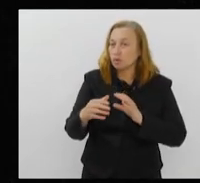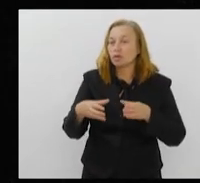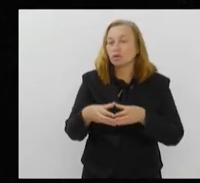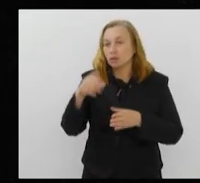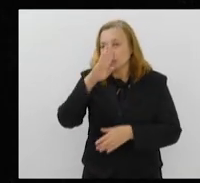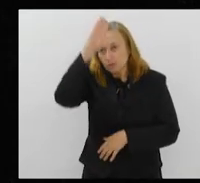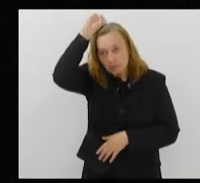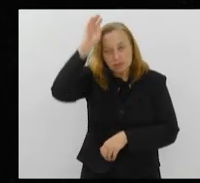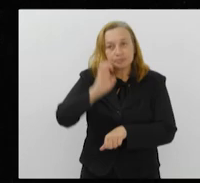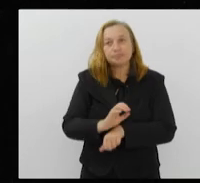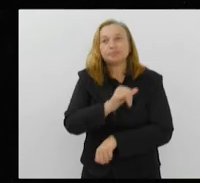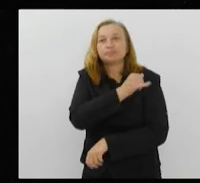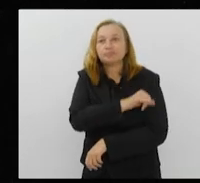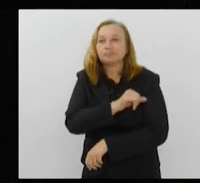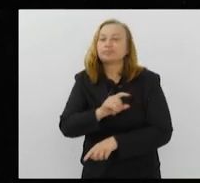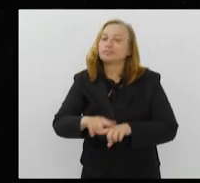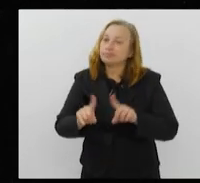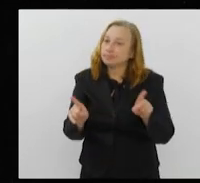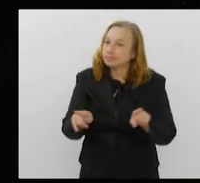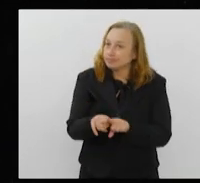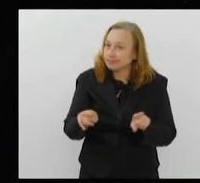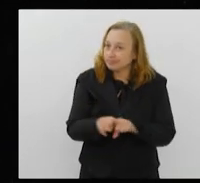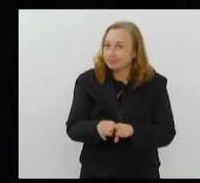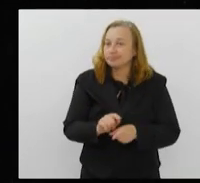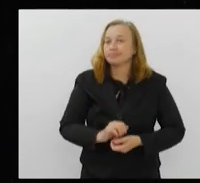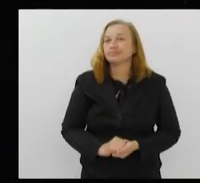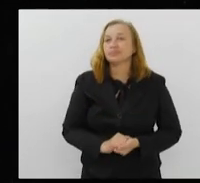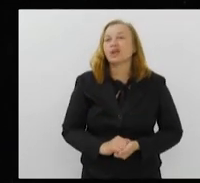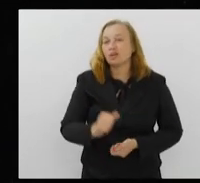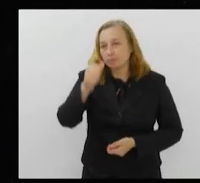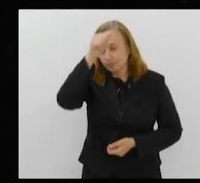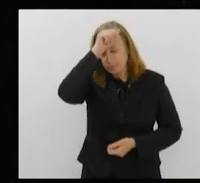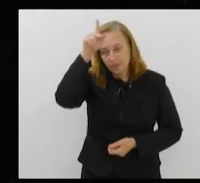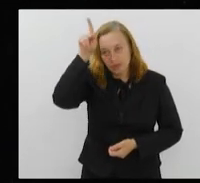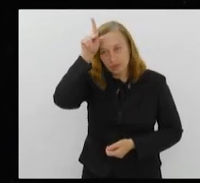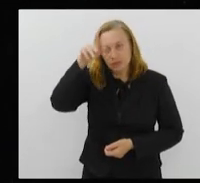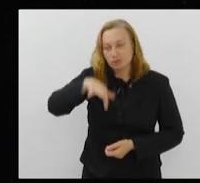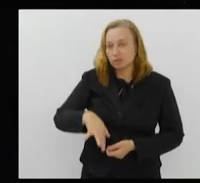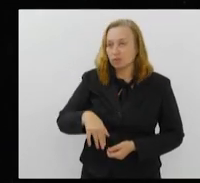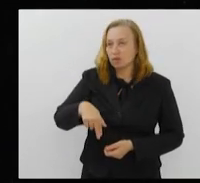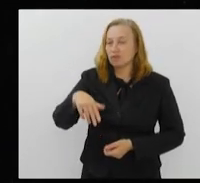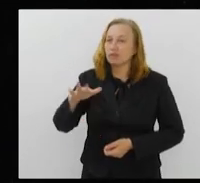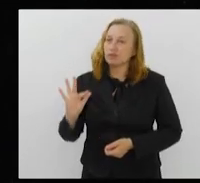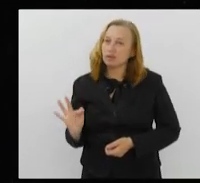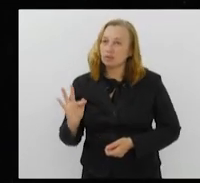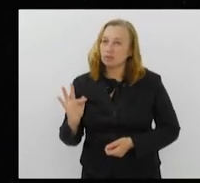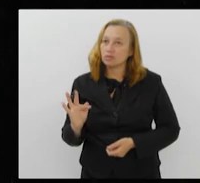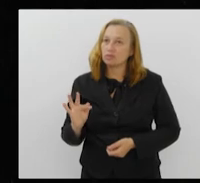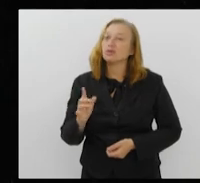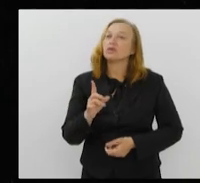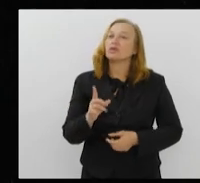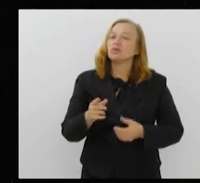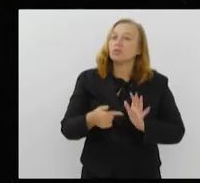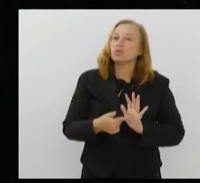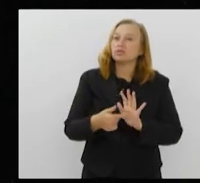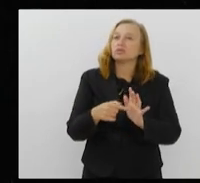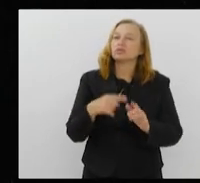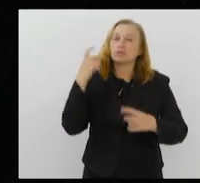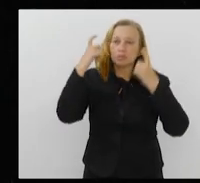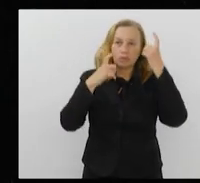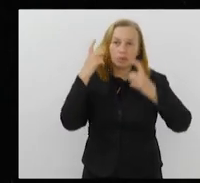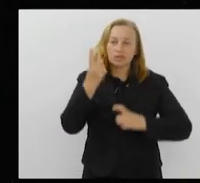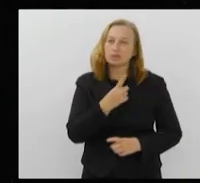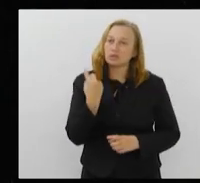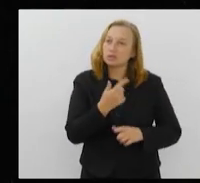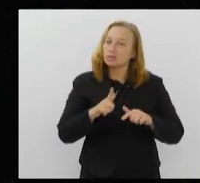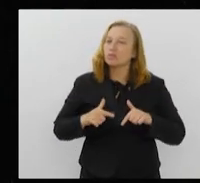Bombeiros do Estado do Rio de Janeiro, mas também à Prefeitura de Friburgo, contando com as nossas preocupações e com as